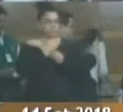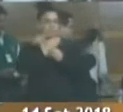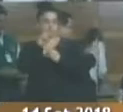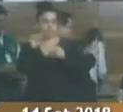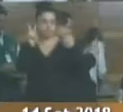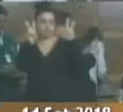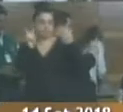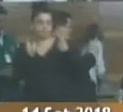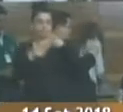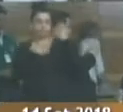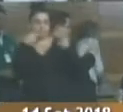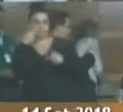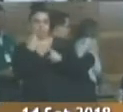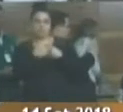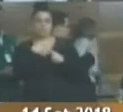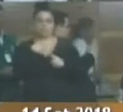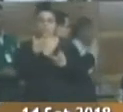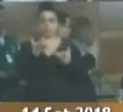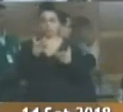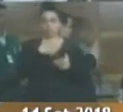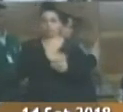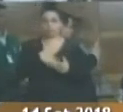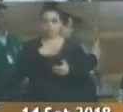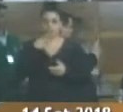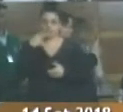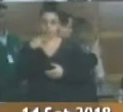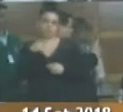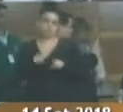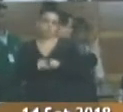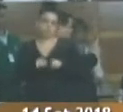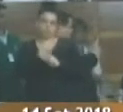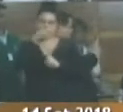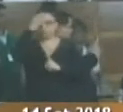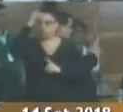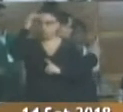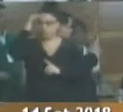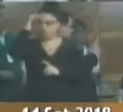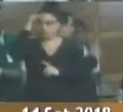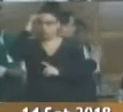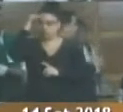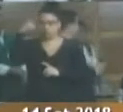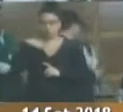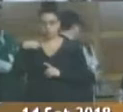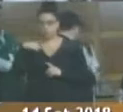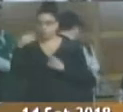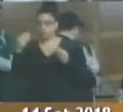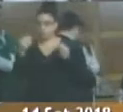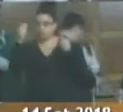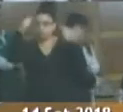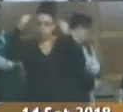sobre o que eu também gostaria, né, o que eu vou falar, e o pessoal tem bastante ideia.